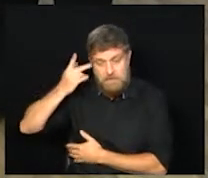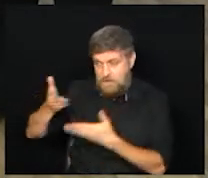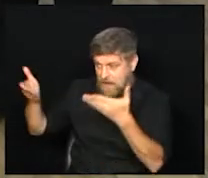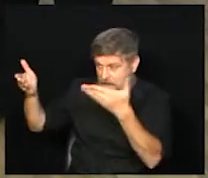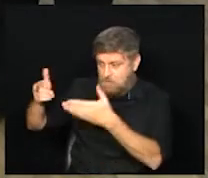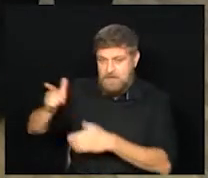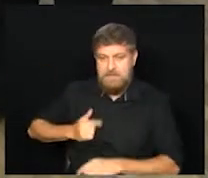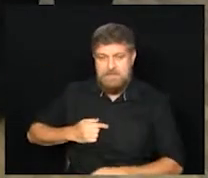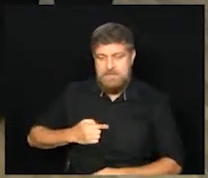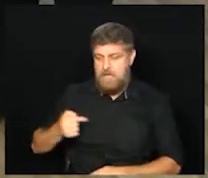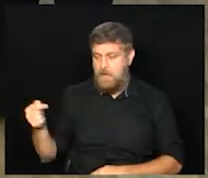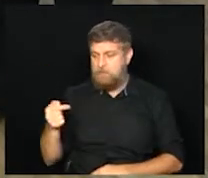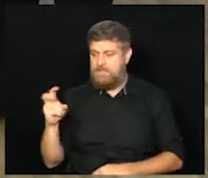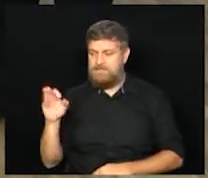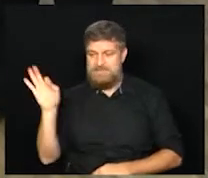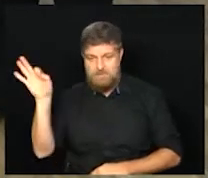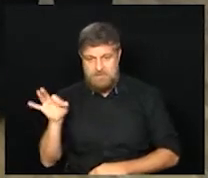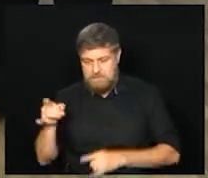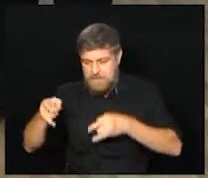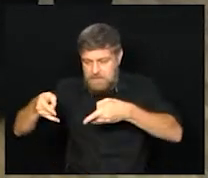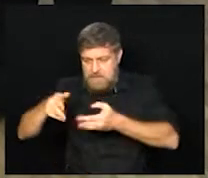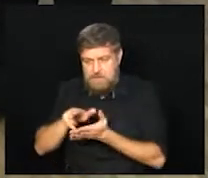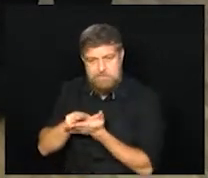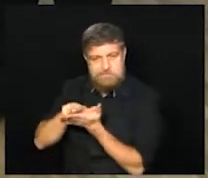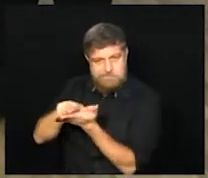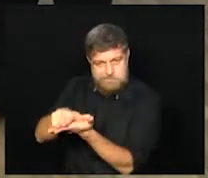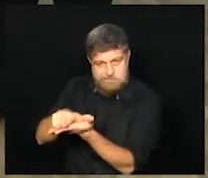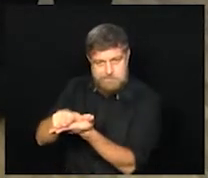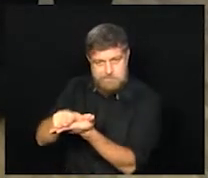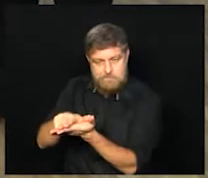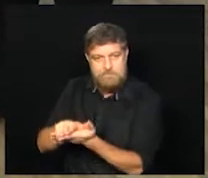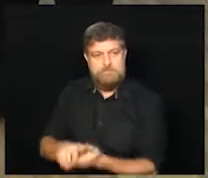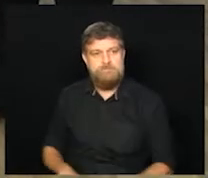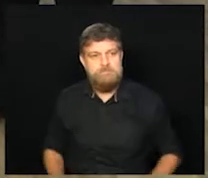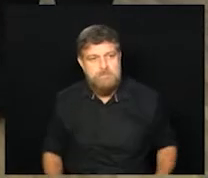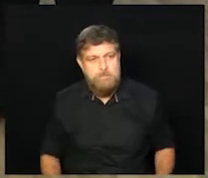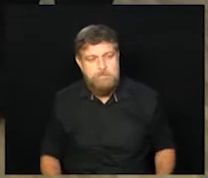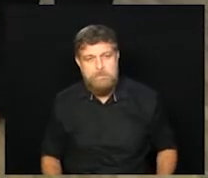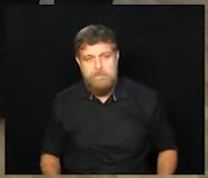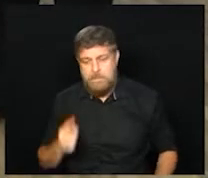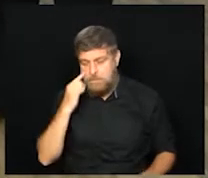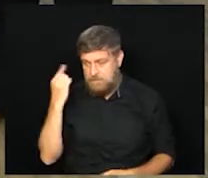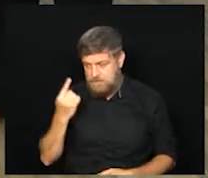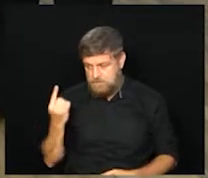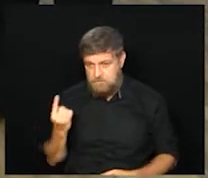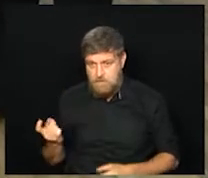está abaixo dos 50% no número de internações. Mirna Abreu,